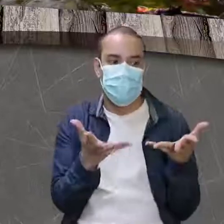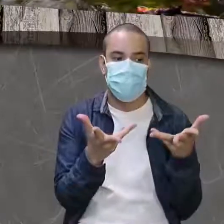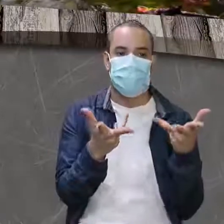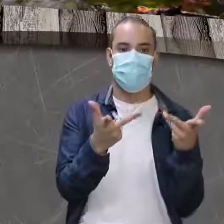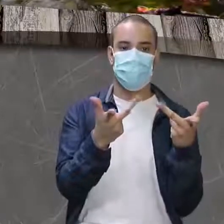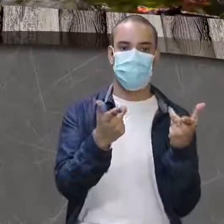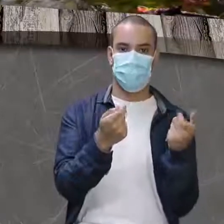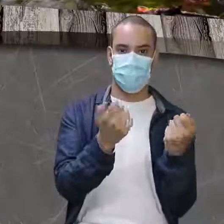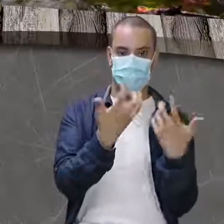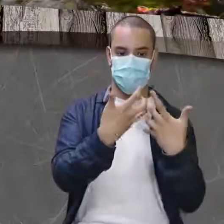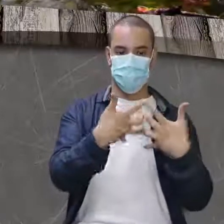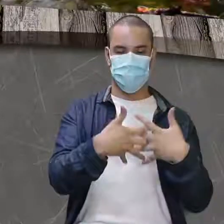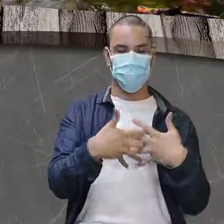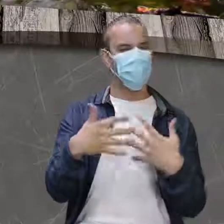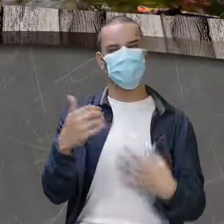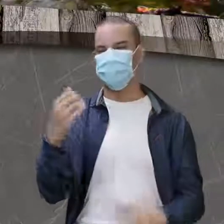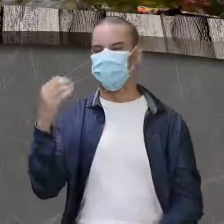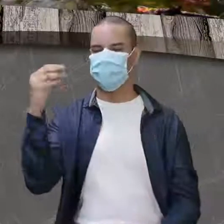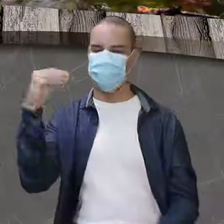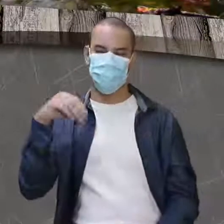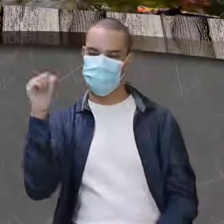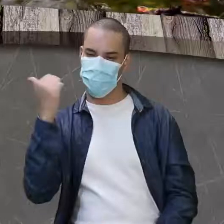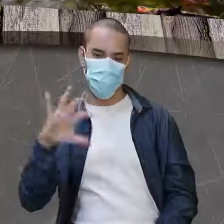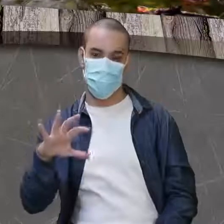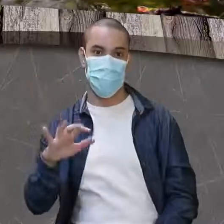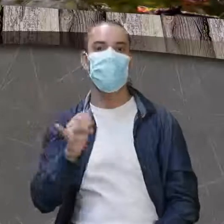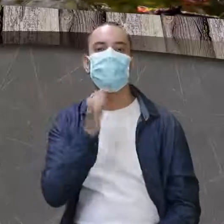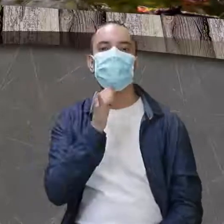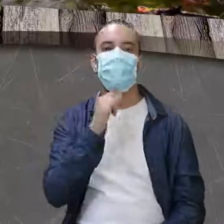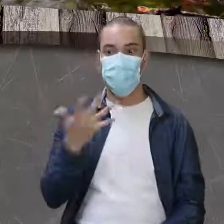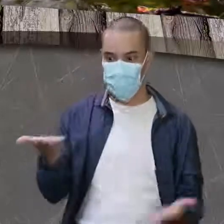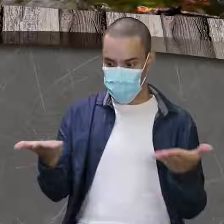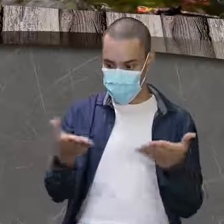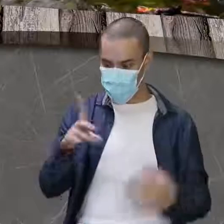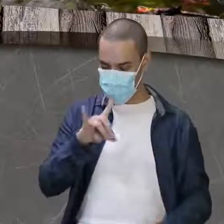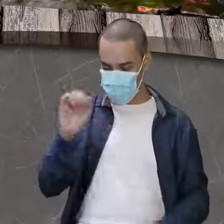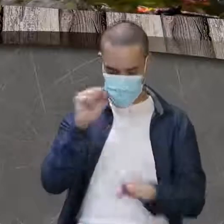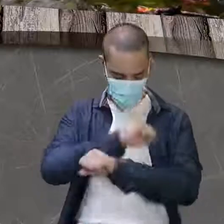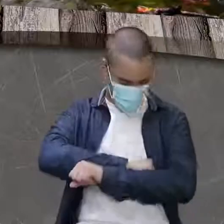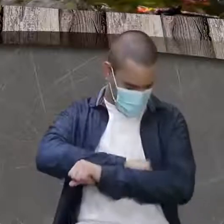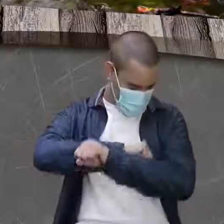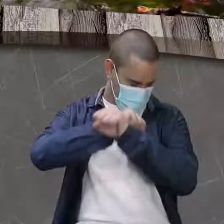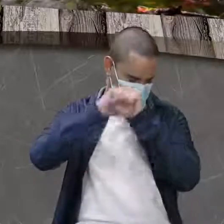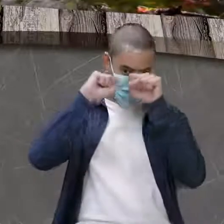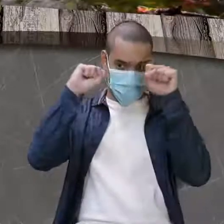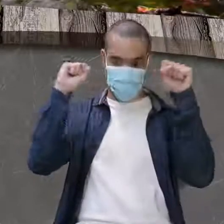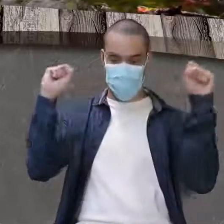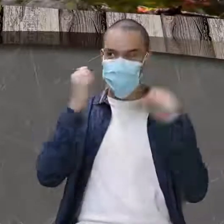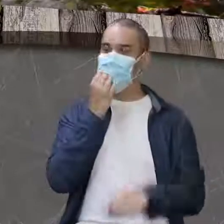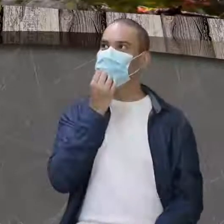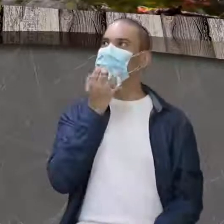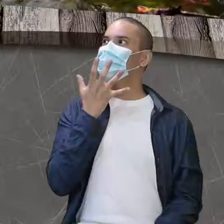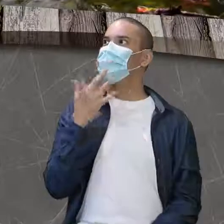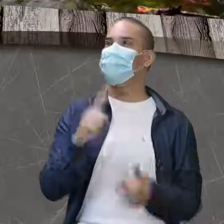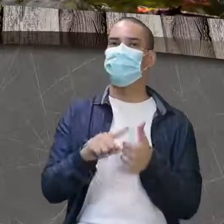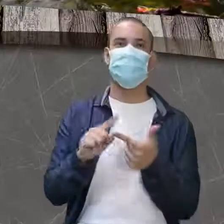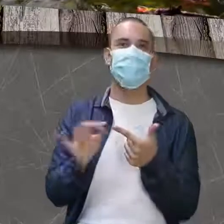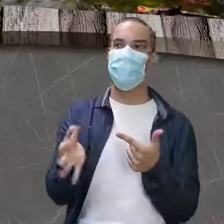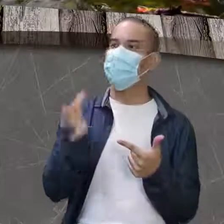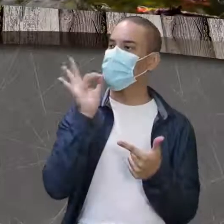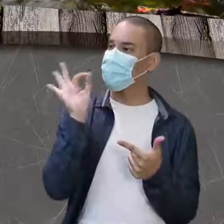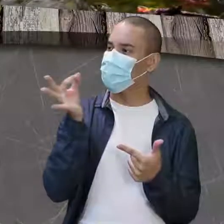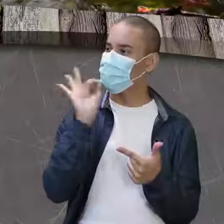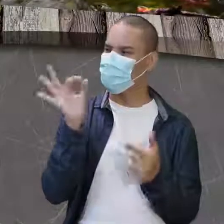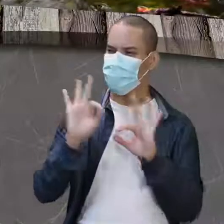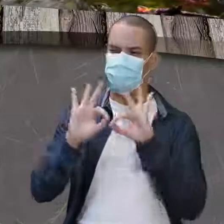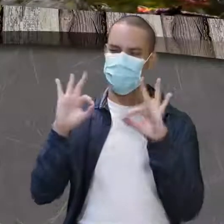ou desarmônica? Sabe aquele dia que você acordou de bom humor? Você levantou cedo da cama, fez um café da manhã gostoso para